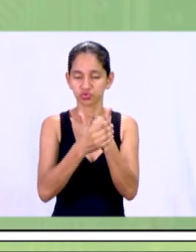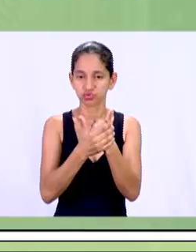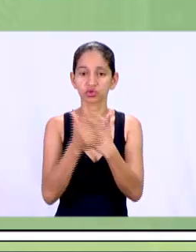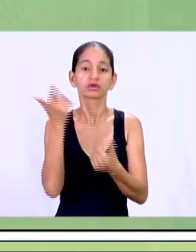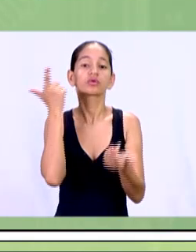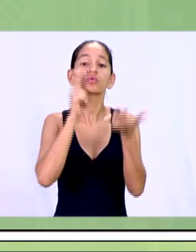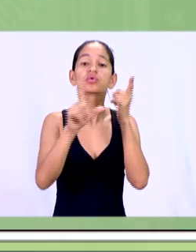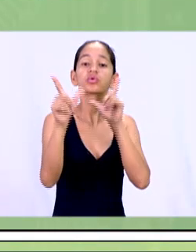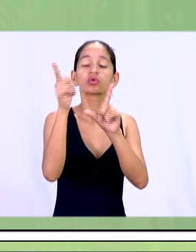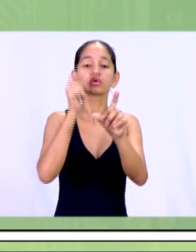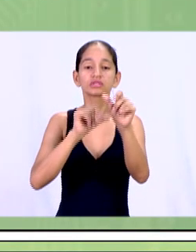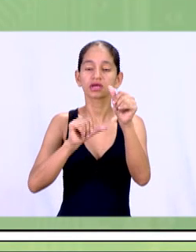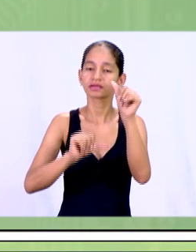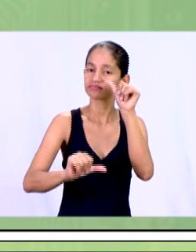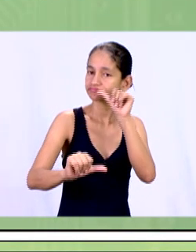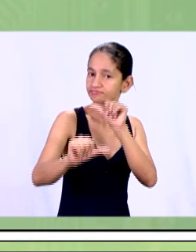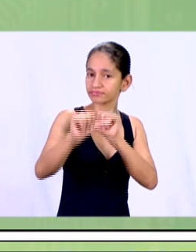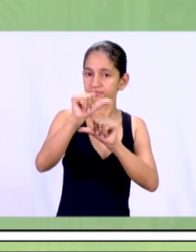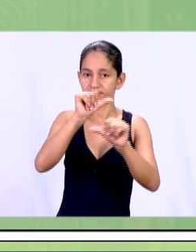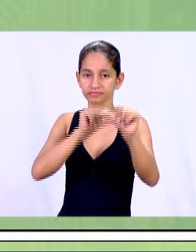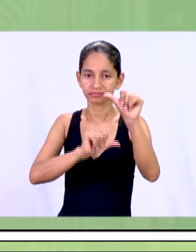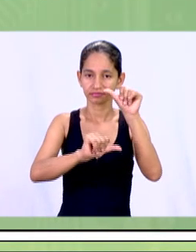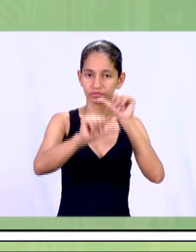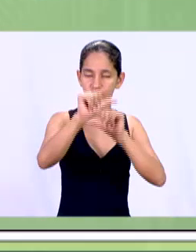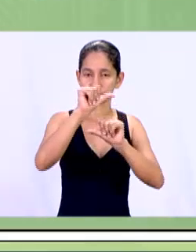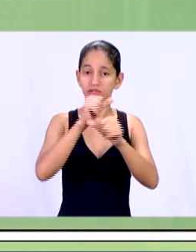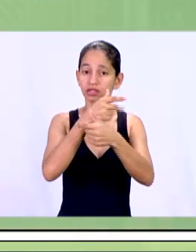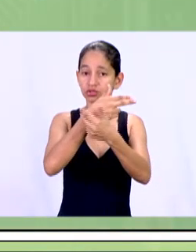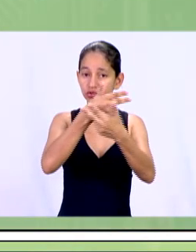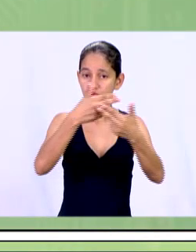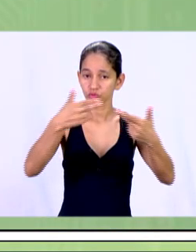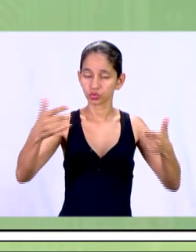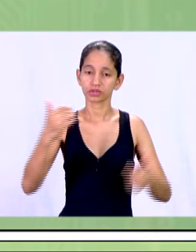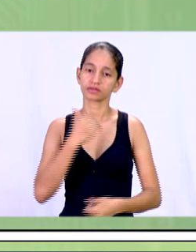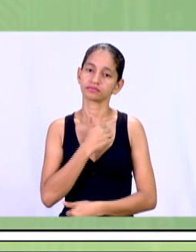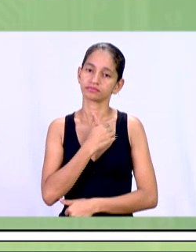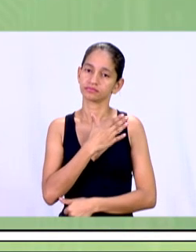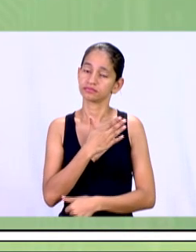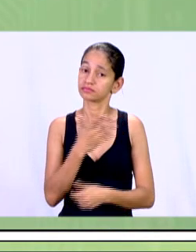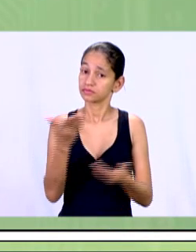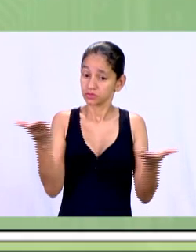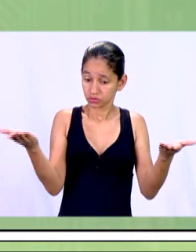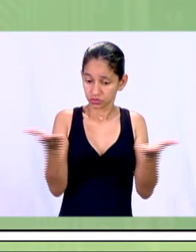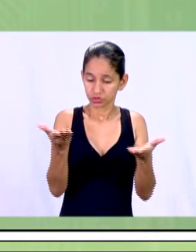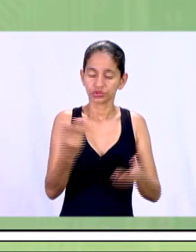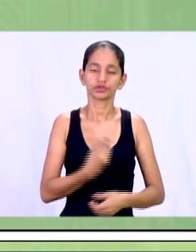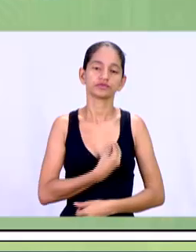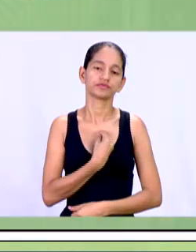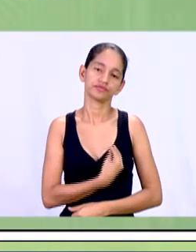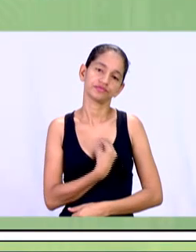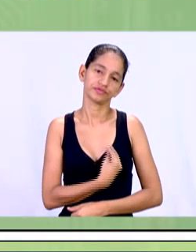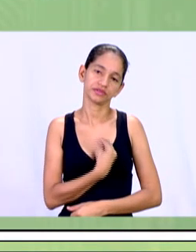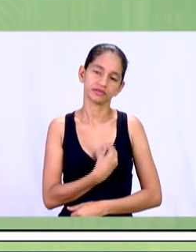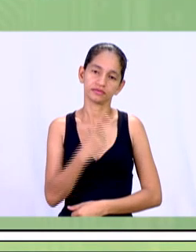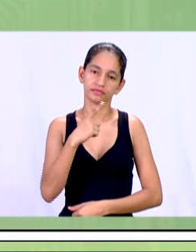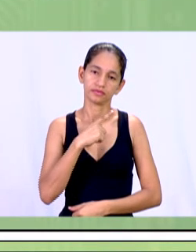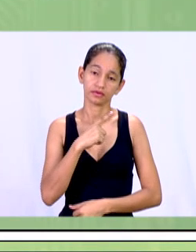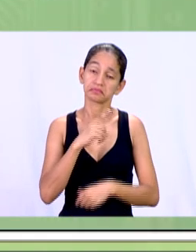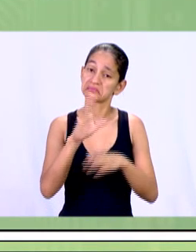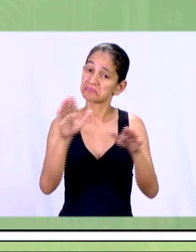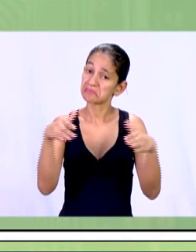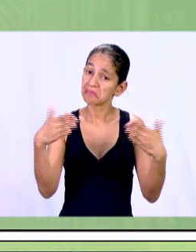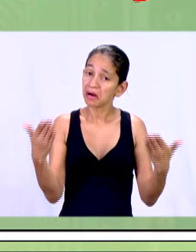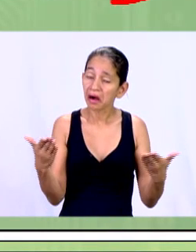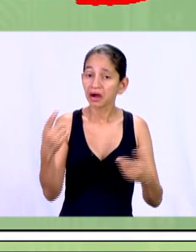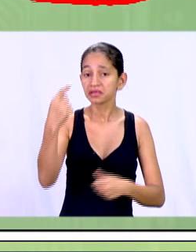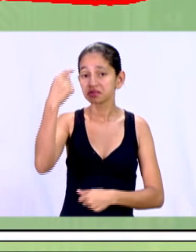a modificação do quadro de exclusão social que nós vivemos, né? E que as pessoas